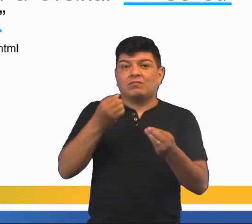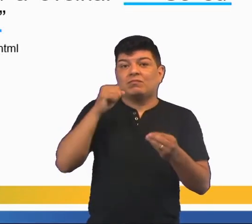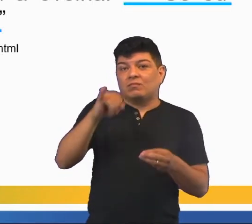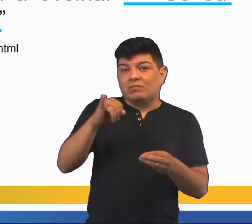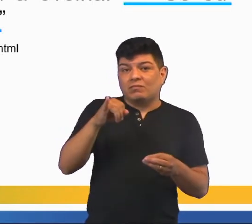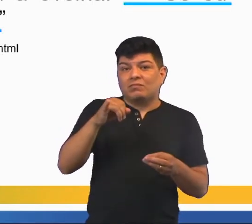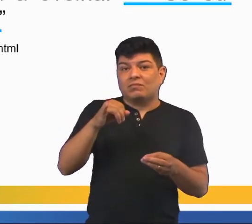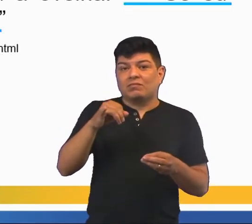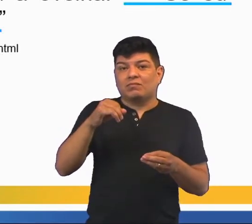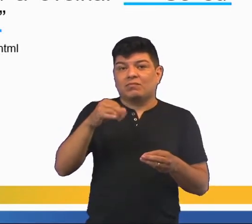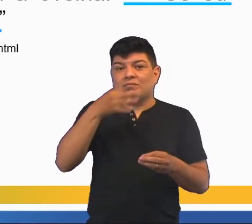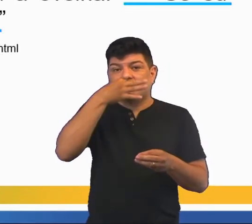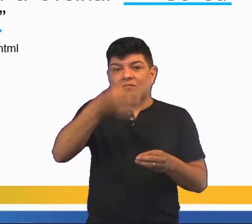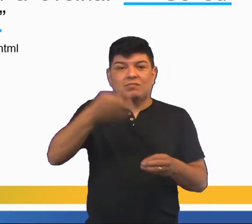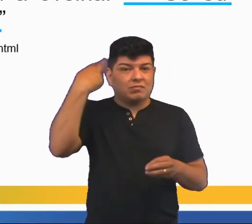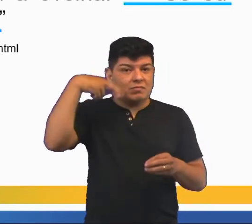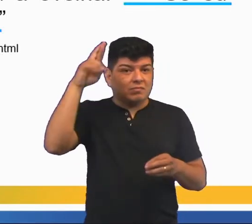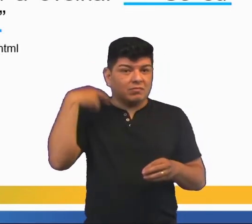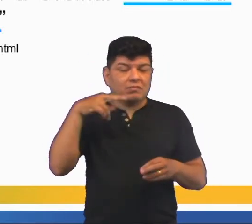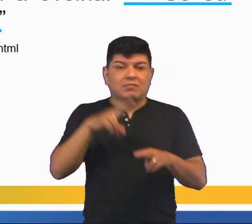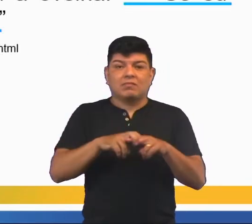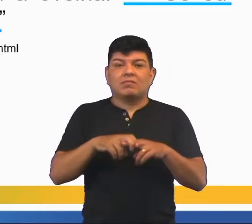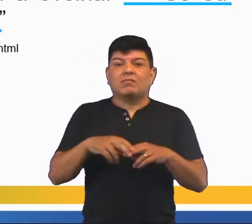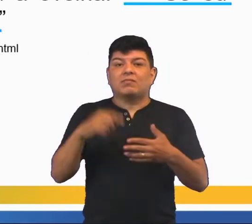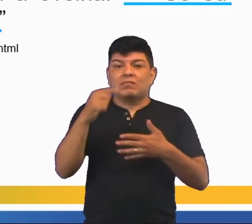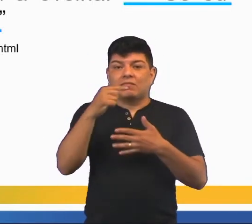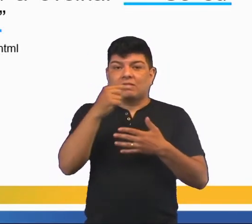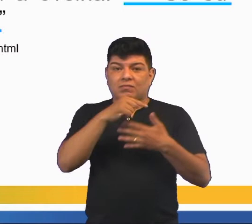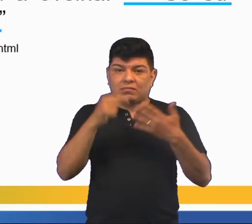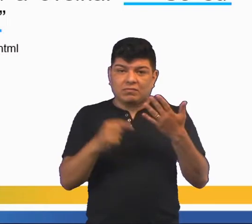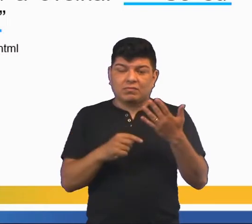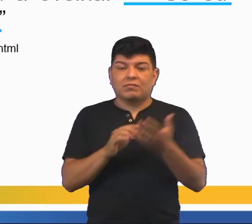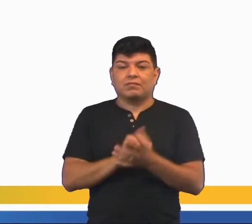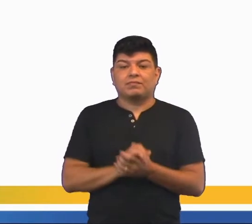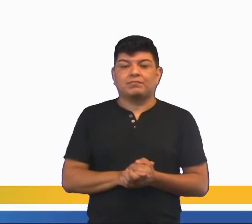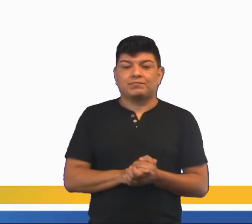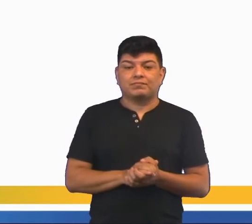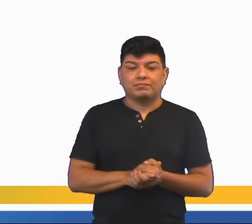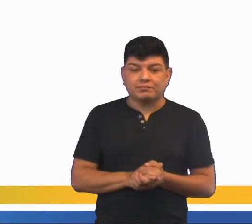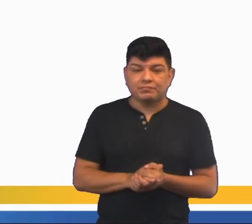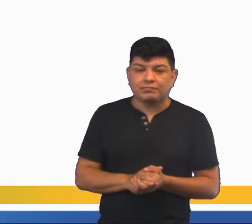da ovelha. Mas vamos para a nossa alternativa, ver o que diz?